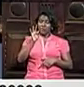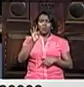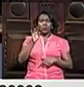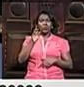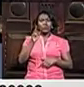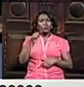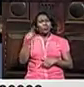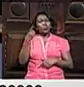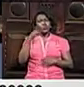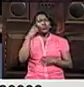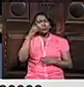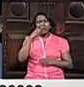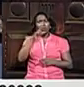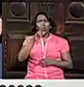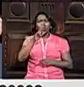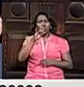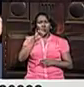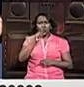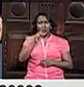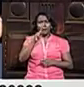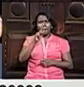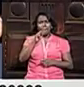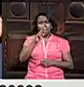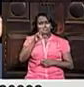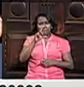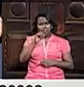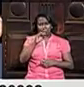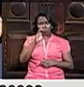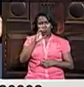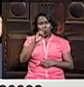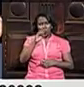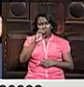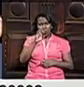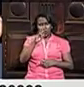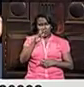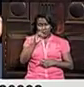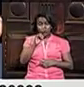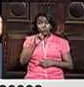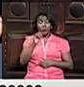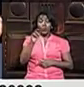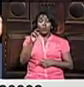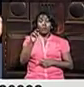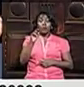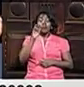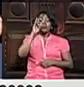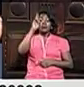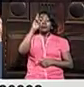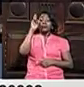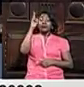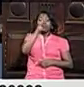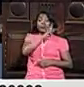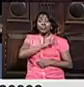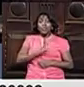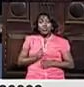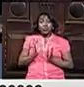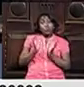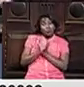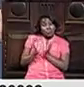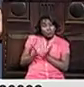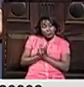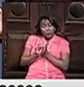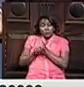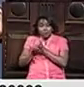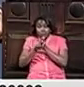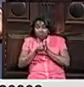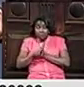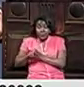Luiz Paulo Correa da Rocha, presidiu uma comissão parlamentar de inquérito que investigou